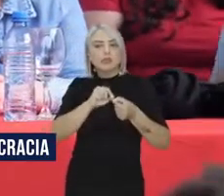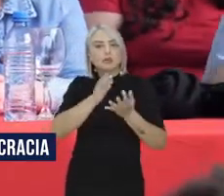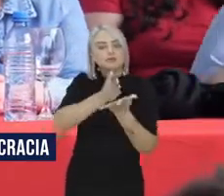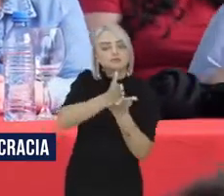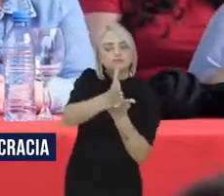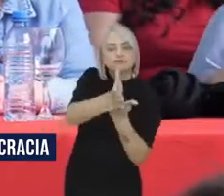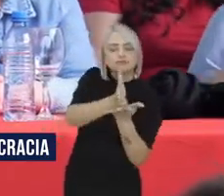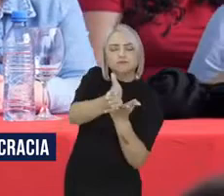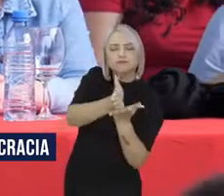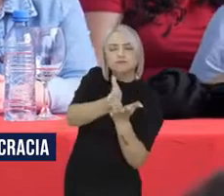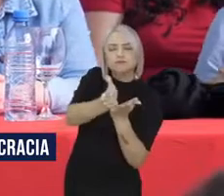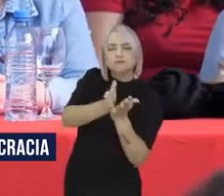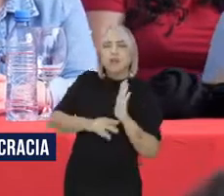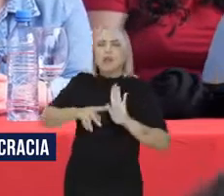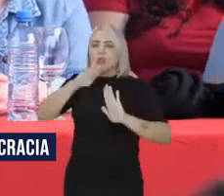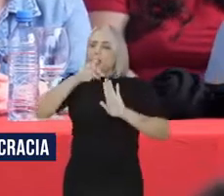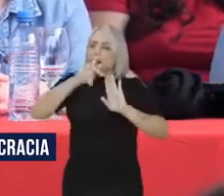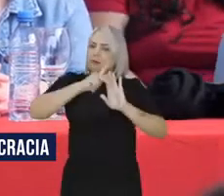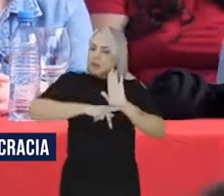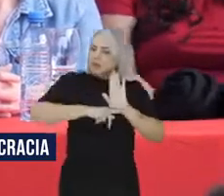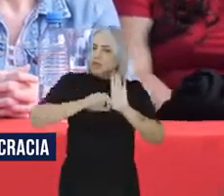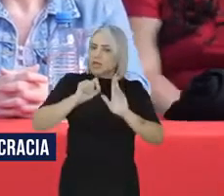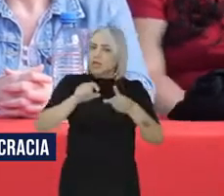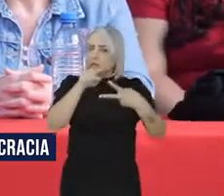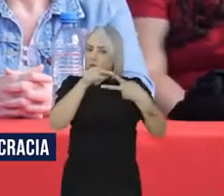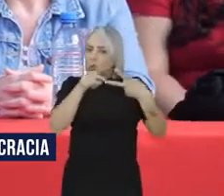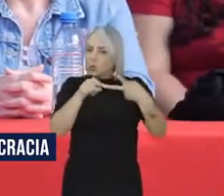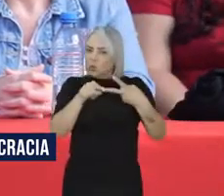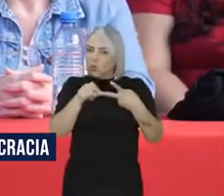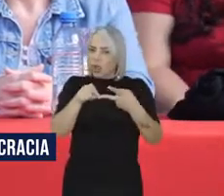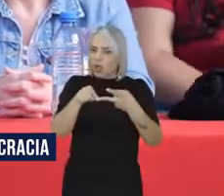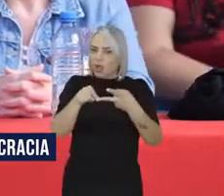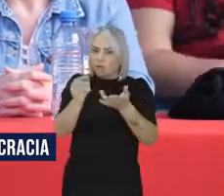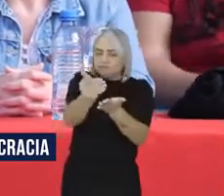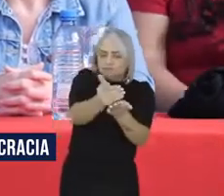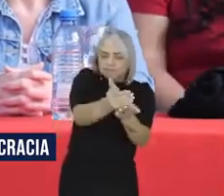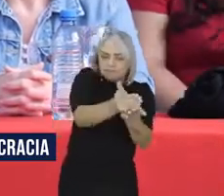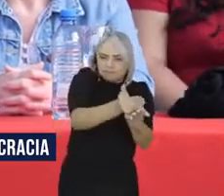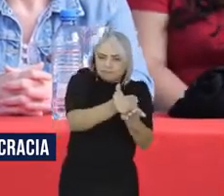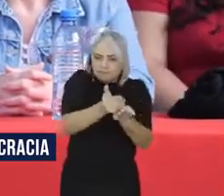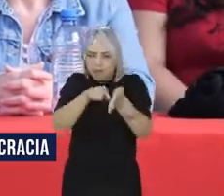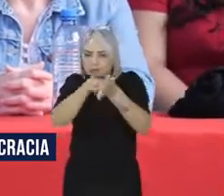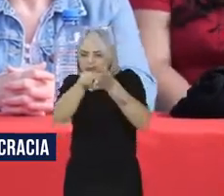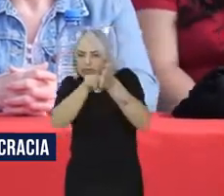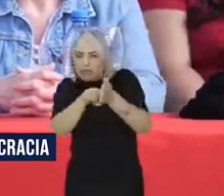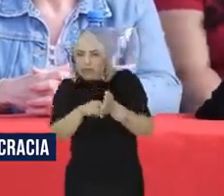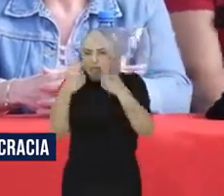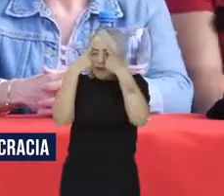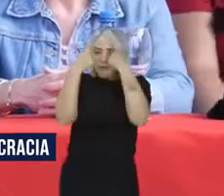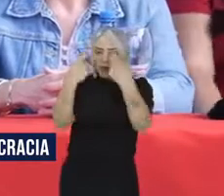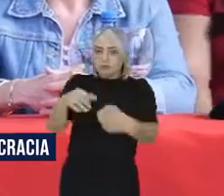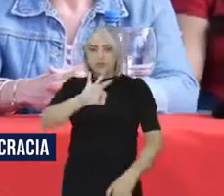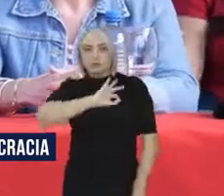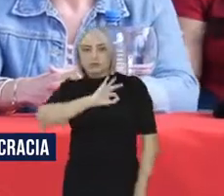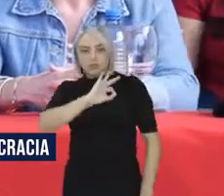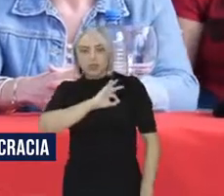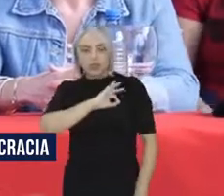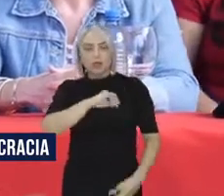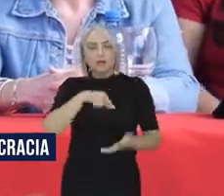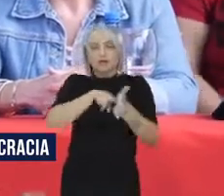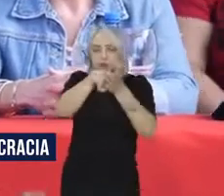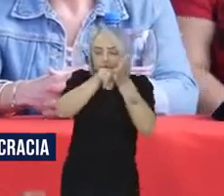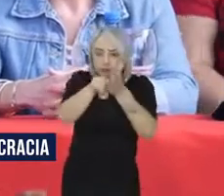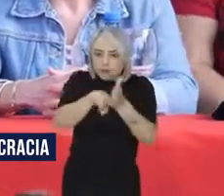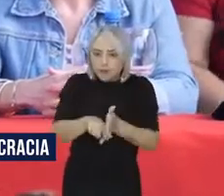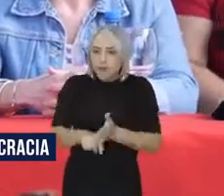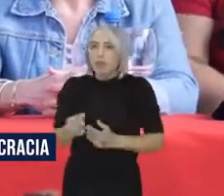duas vertentes. Uma é o levantamento de dados. Então a gente fez pesquisa sobre violência policial, a gente fez pesquisa sobre alimentação na